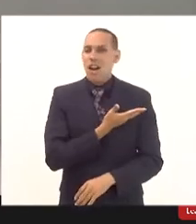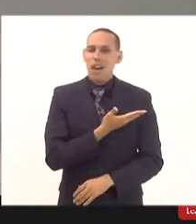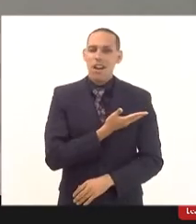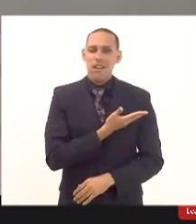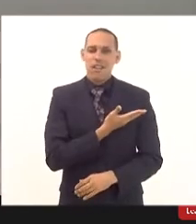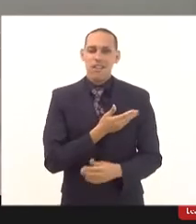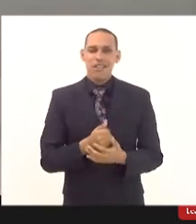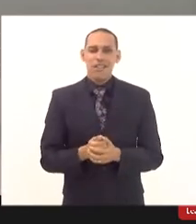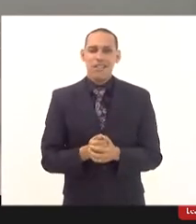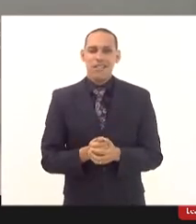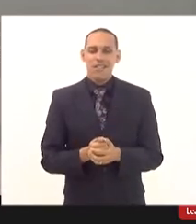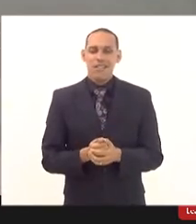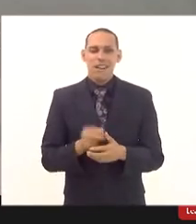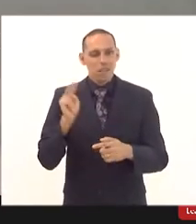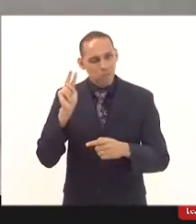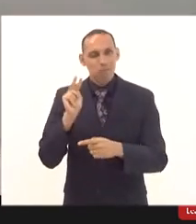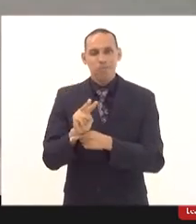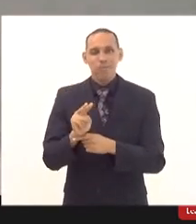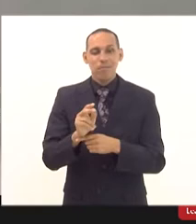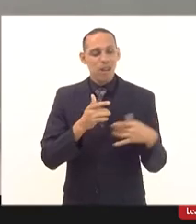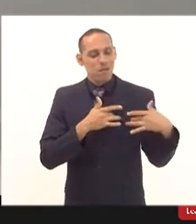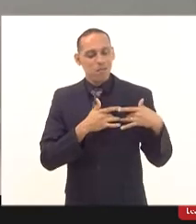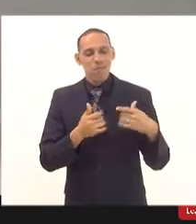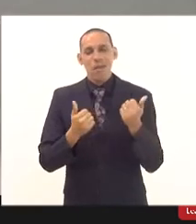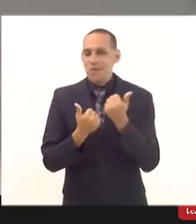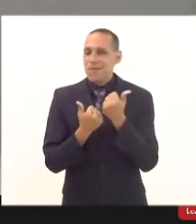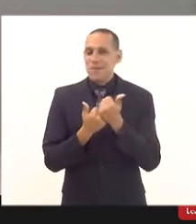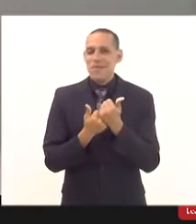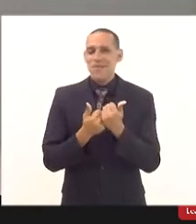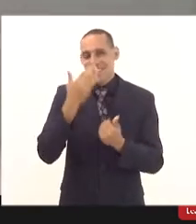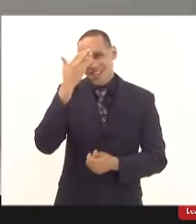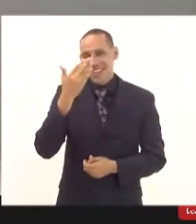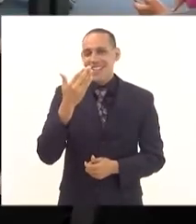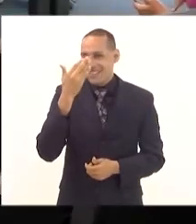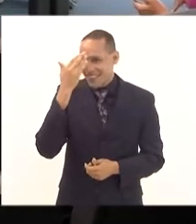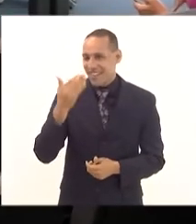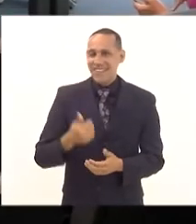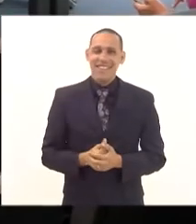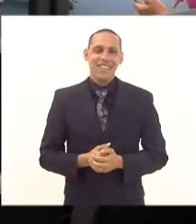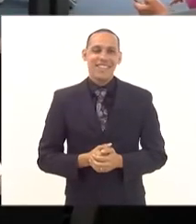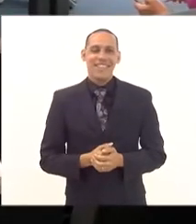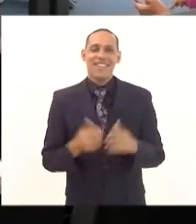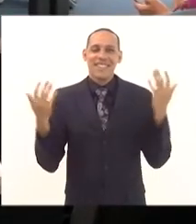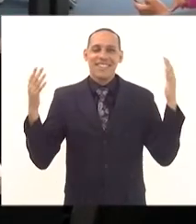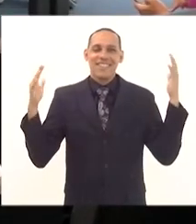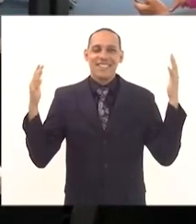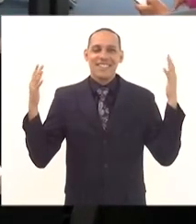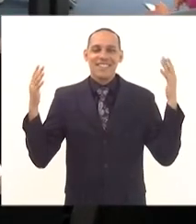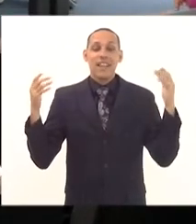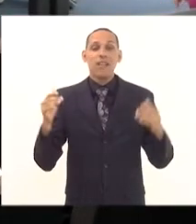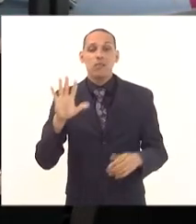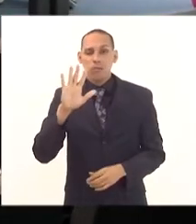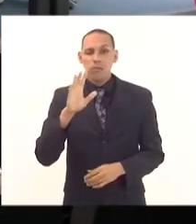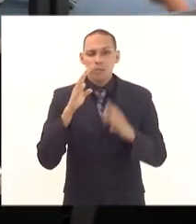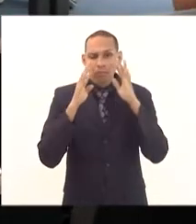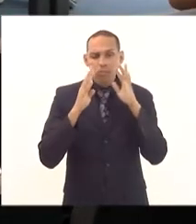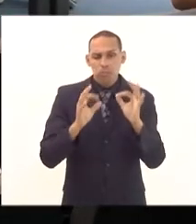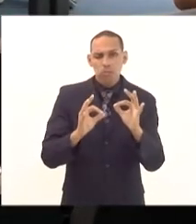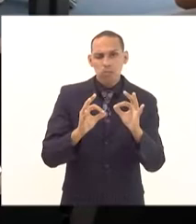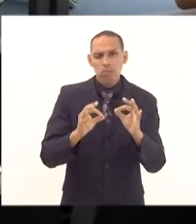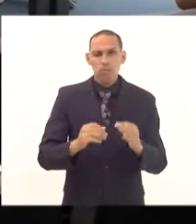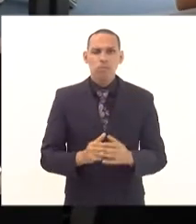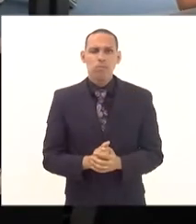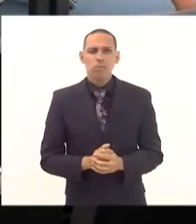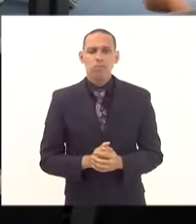colegas nessa e contem comigo para o que precisar muito obrigada eu quero chamar atenção